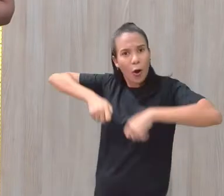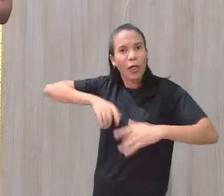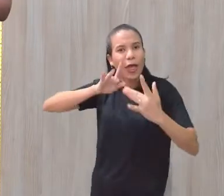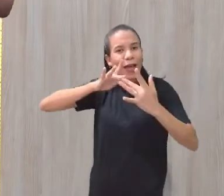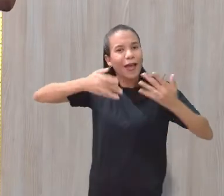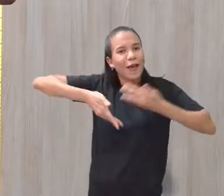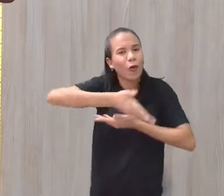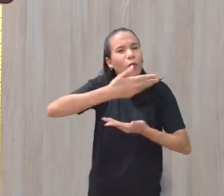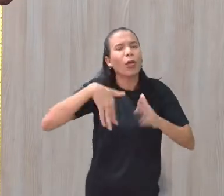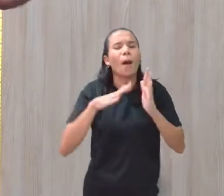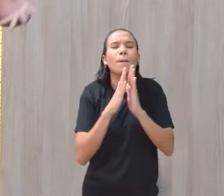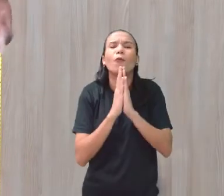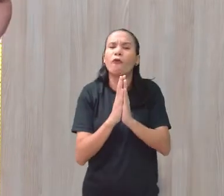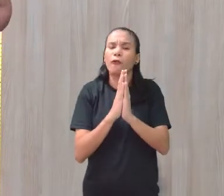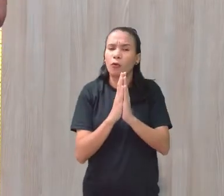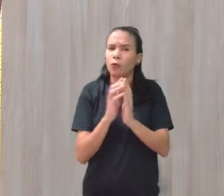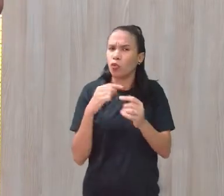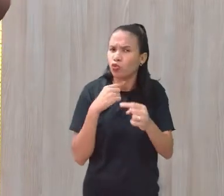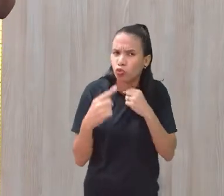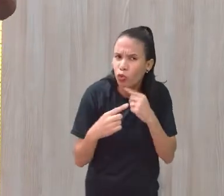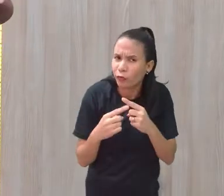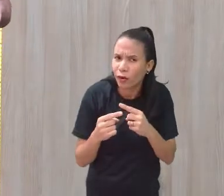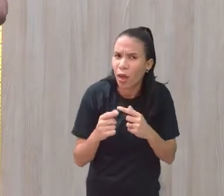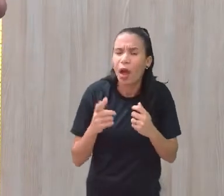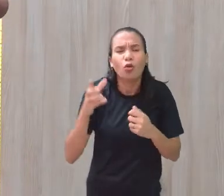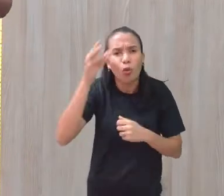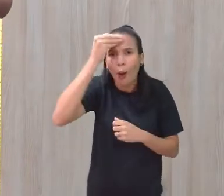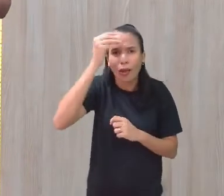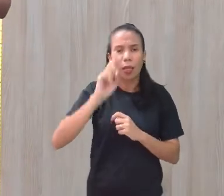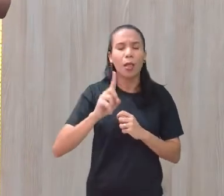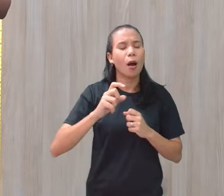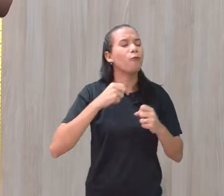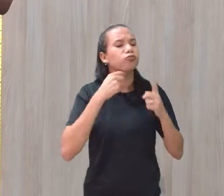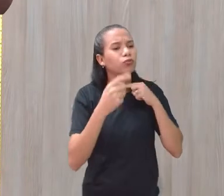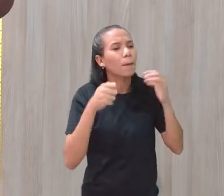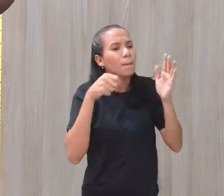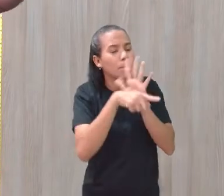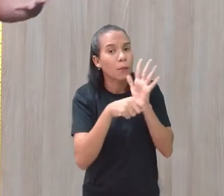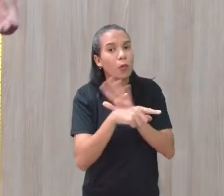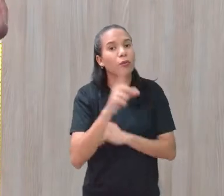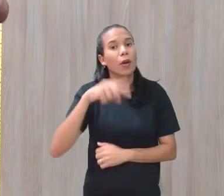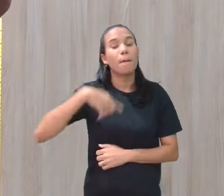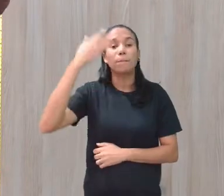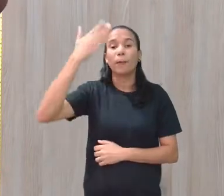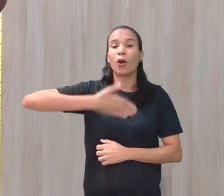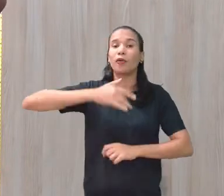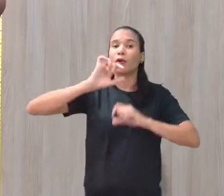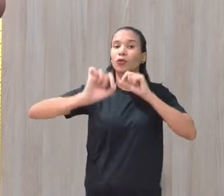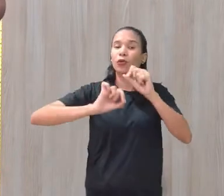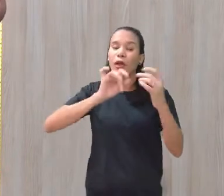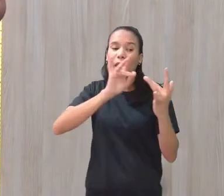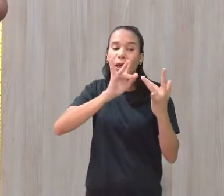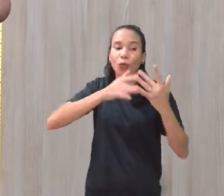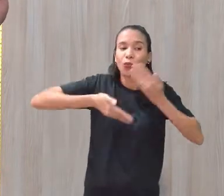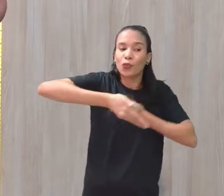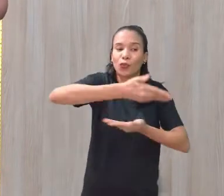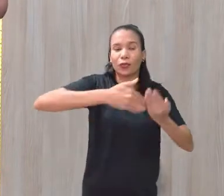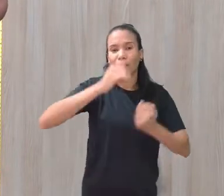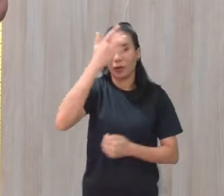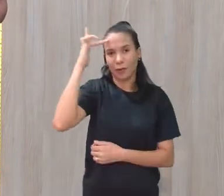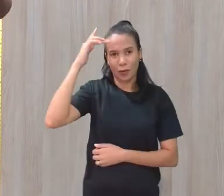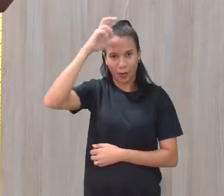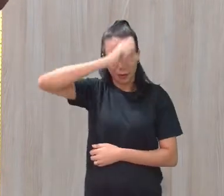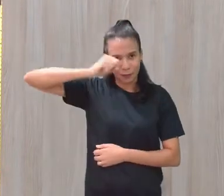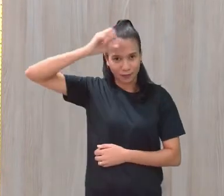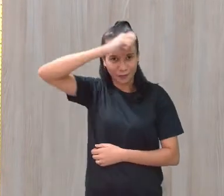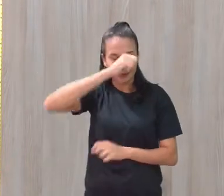favor. Tire suas dúvidas, comentem, porque já foi comprovado que é na interação que se aprende,